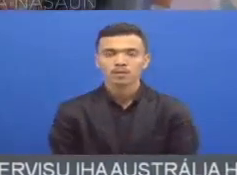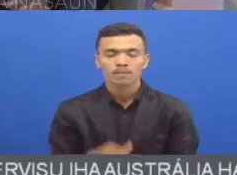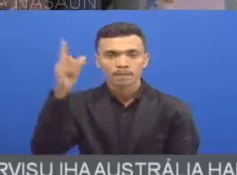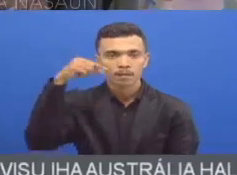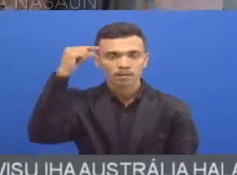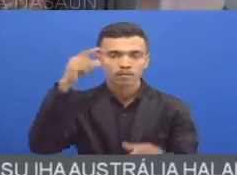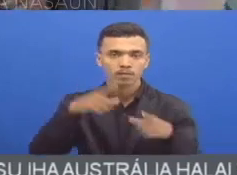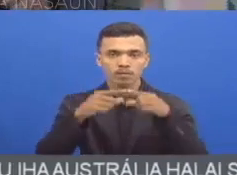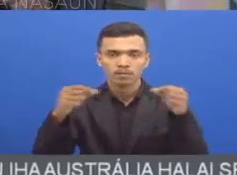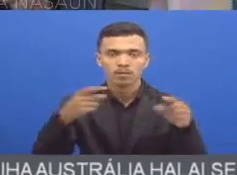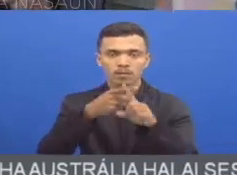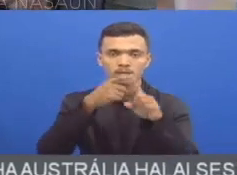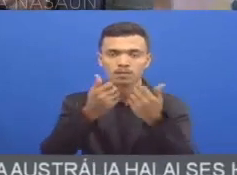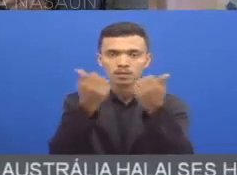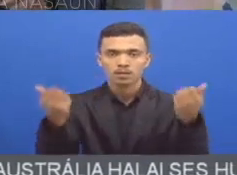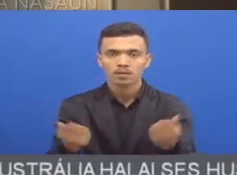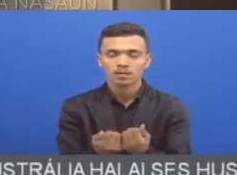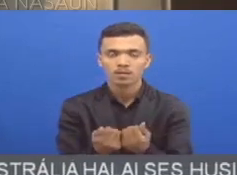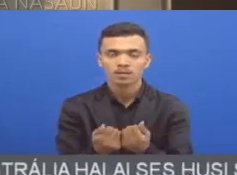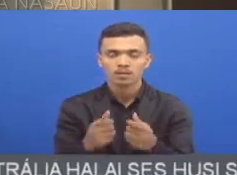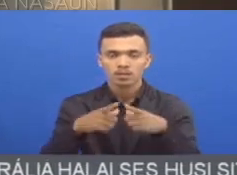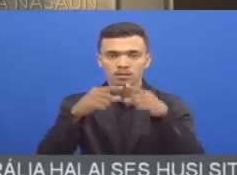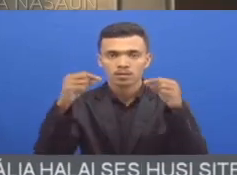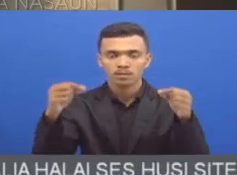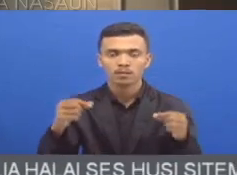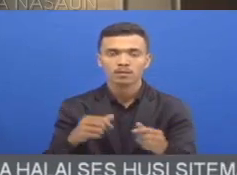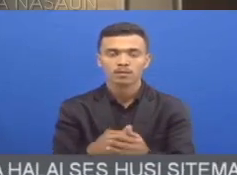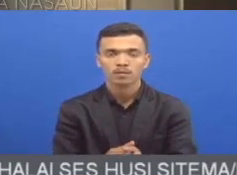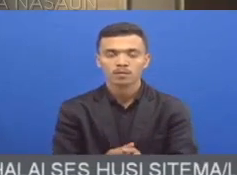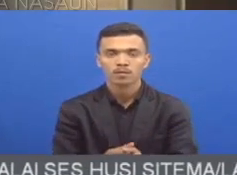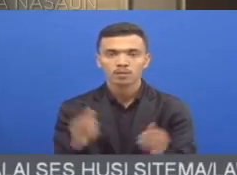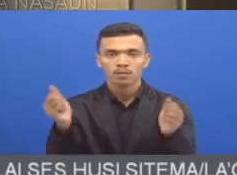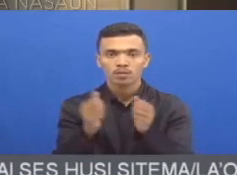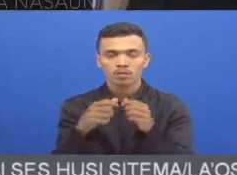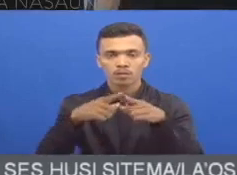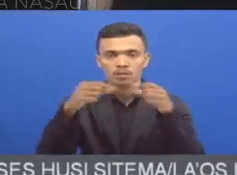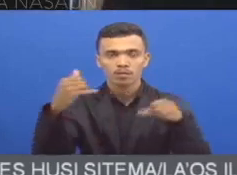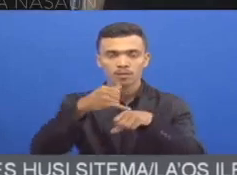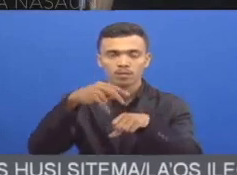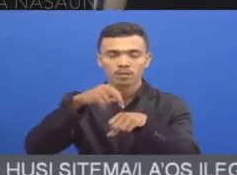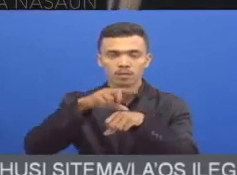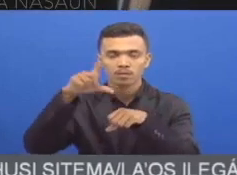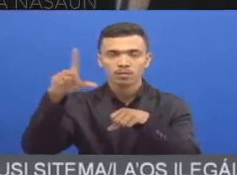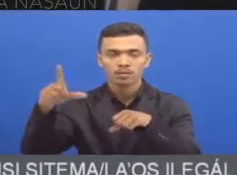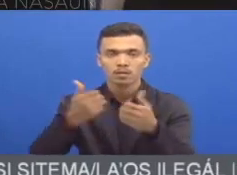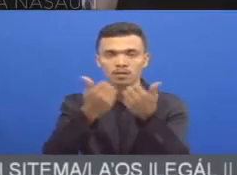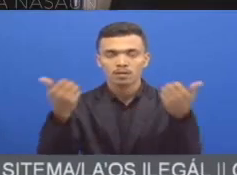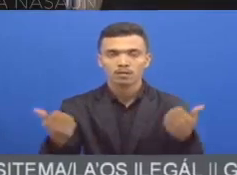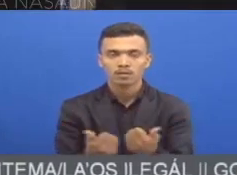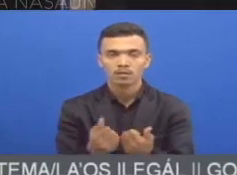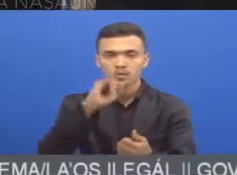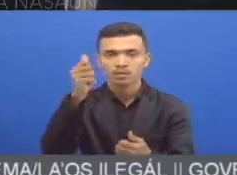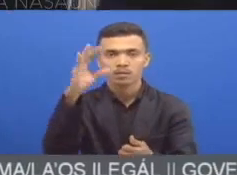Governo Japão li husi agência Japan Development Scholarship ho Japão International Corporation Agency